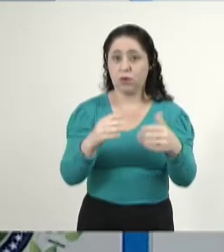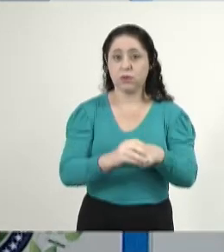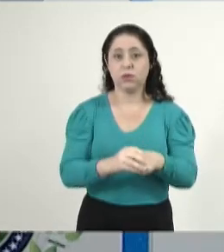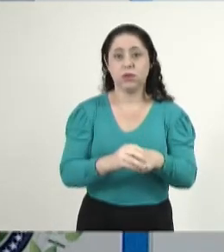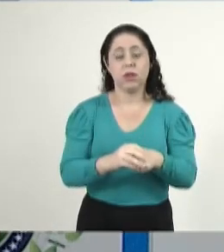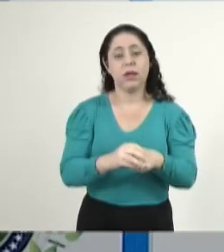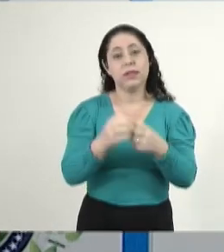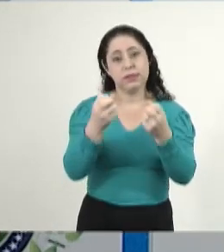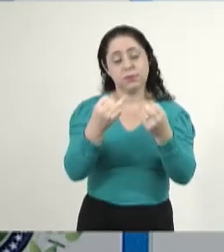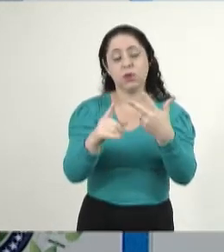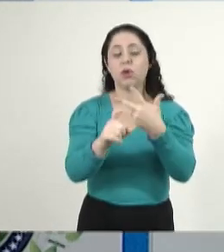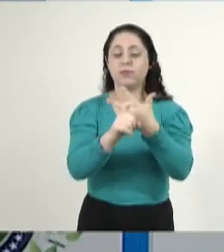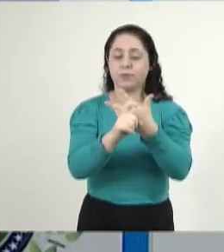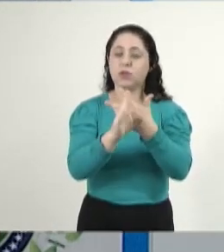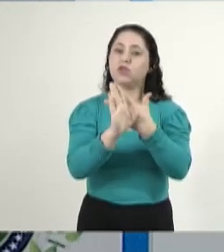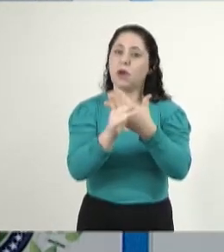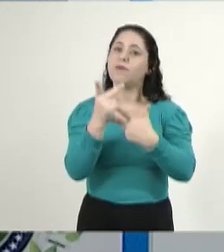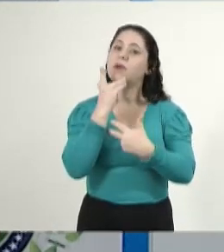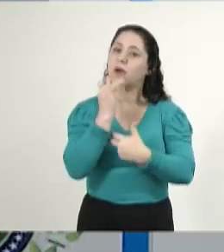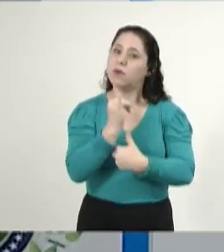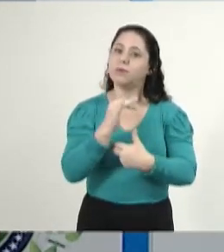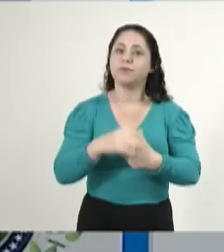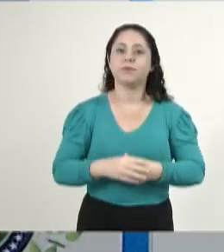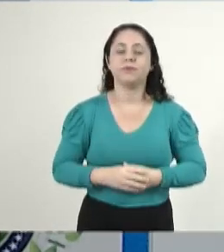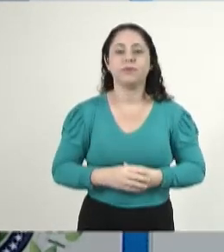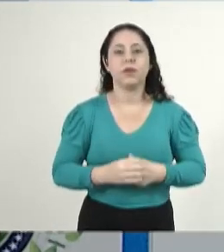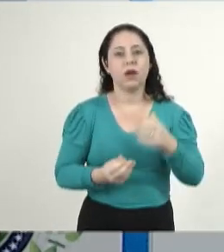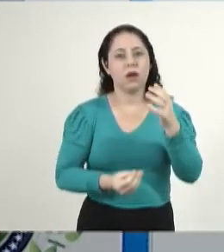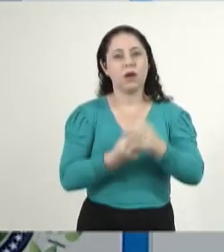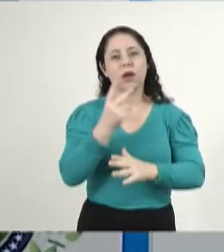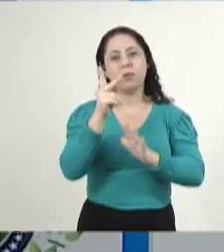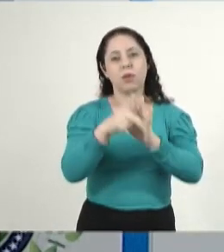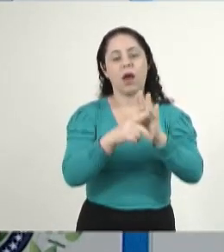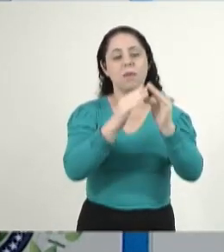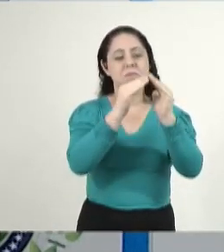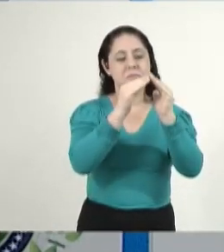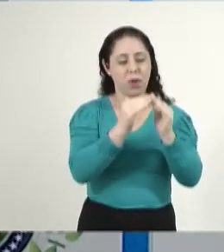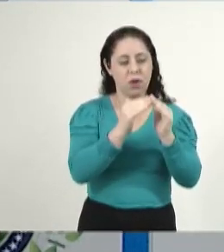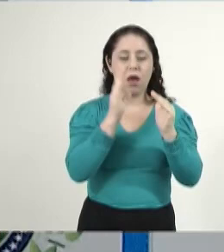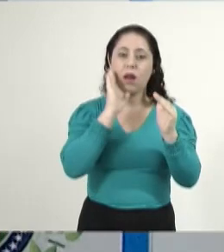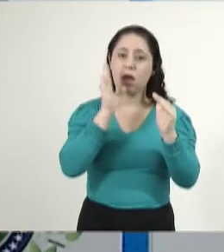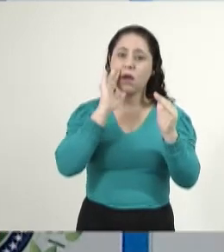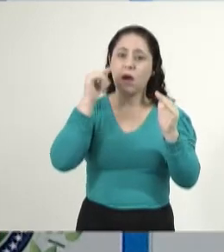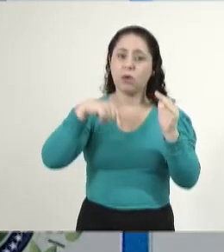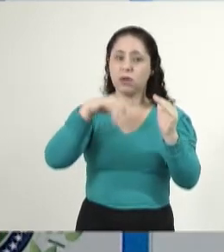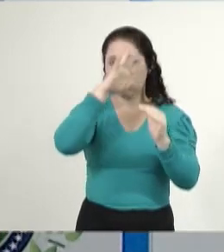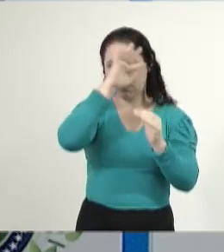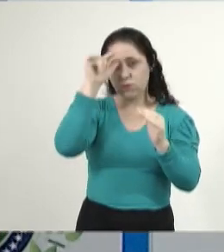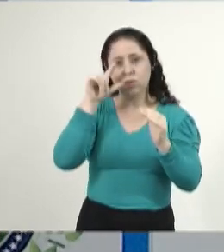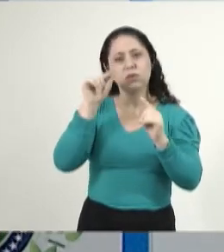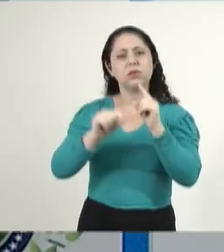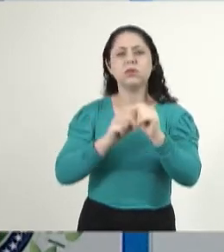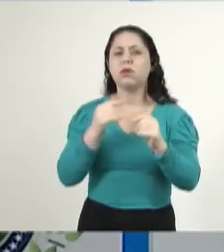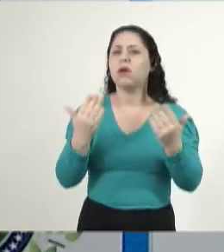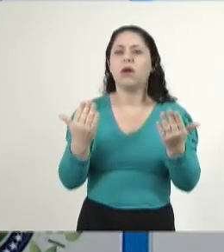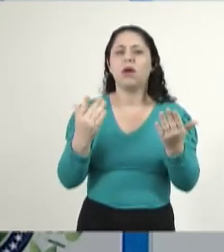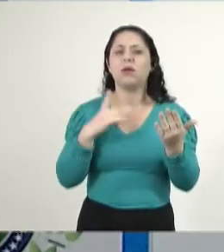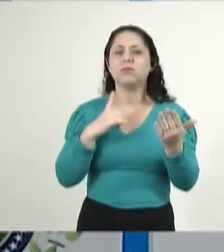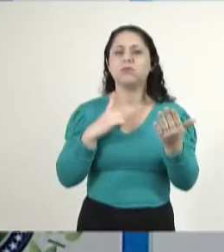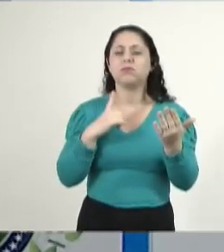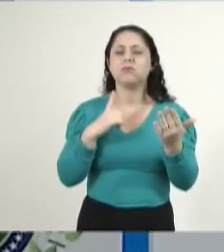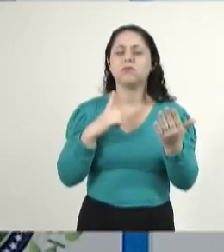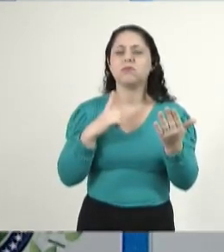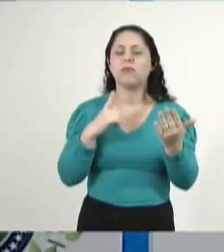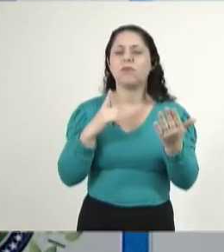falei, de autoria do Poder Executivo, ele cria um novo programa Morar Legal aqui em Mato Grosso do Sul, que em sua grande